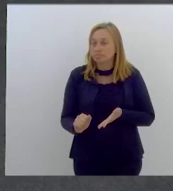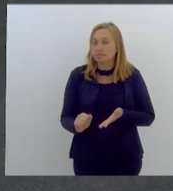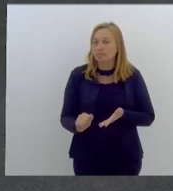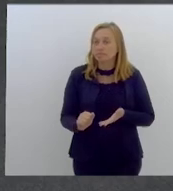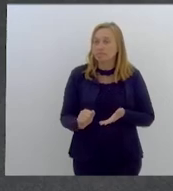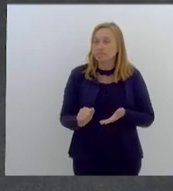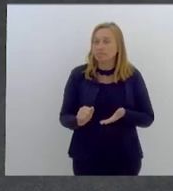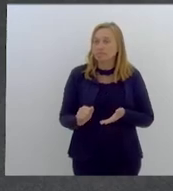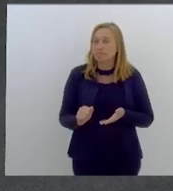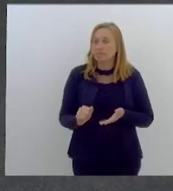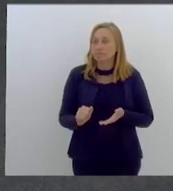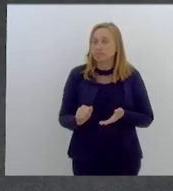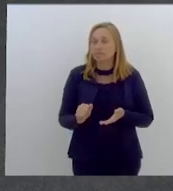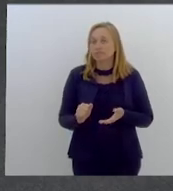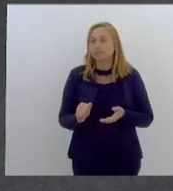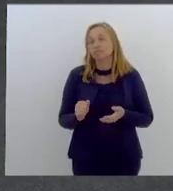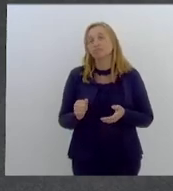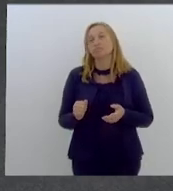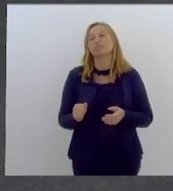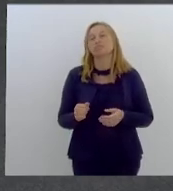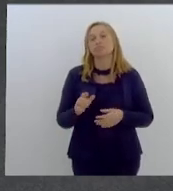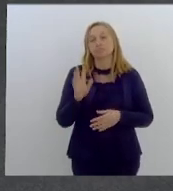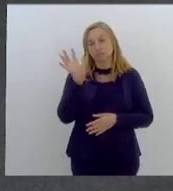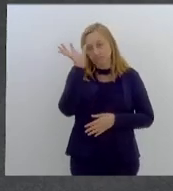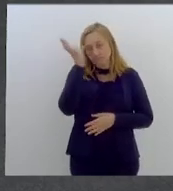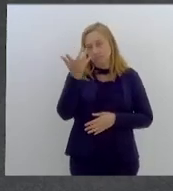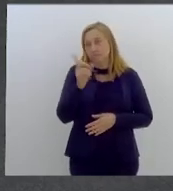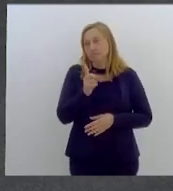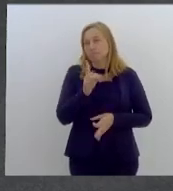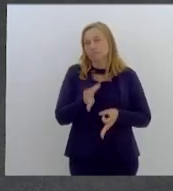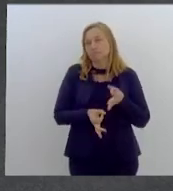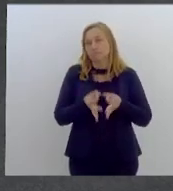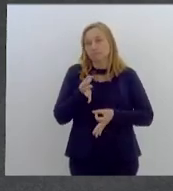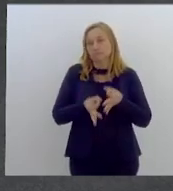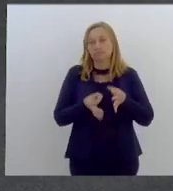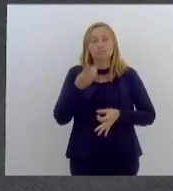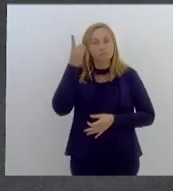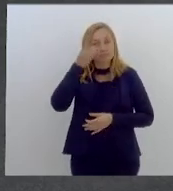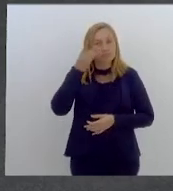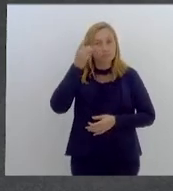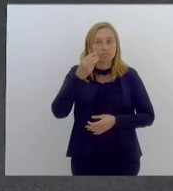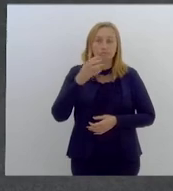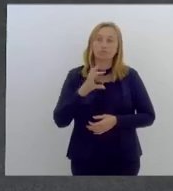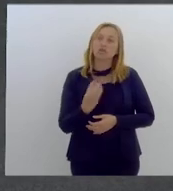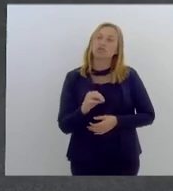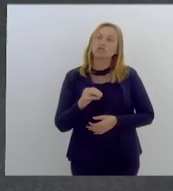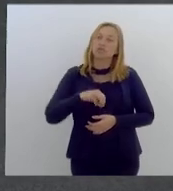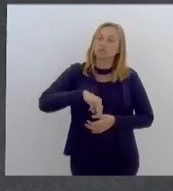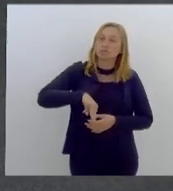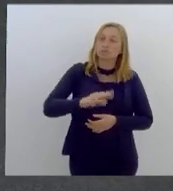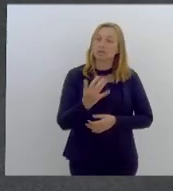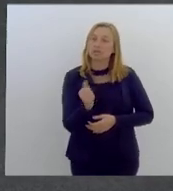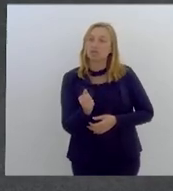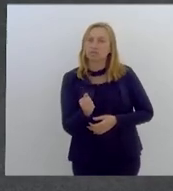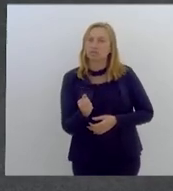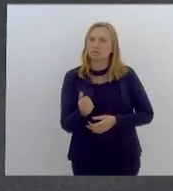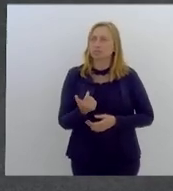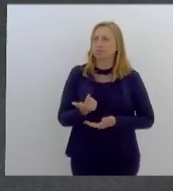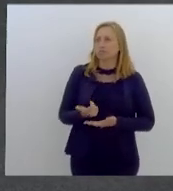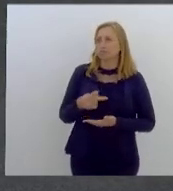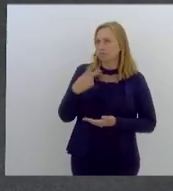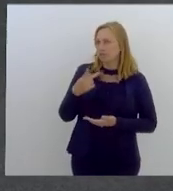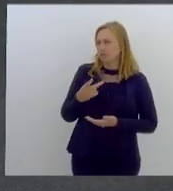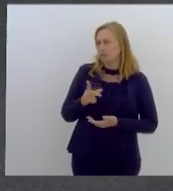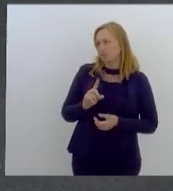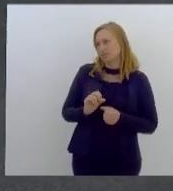para chegar a termo. Então, não é justo que o deputado Chico Machado não diga que nós